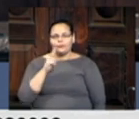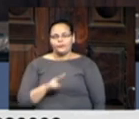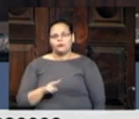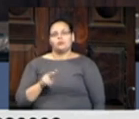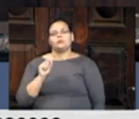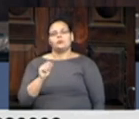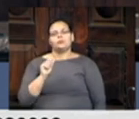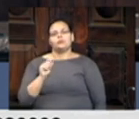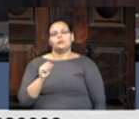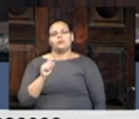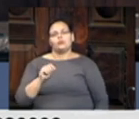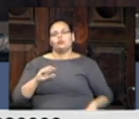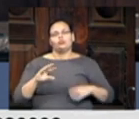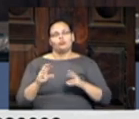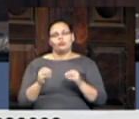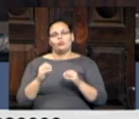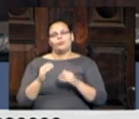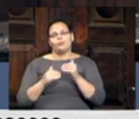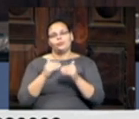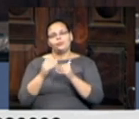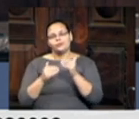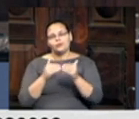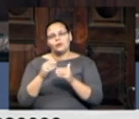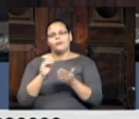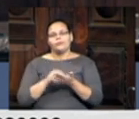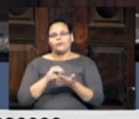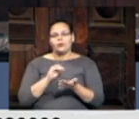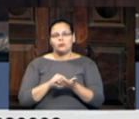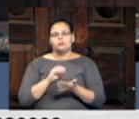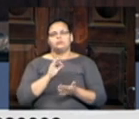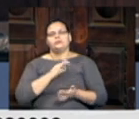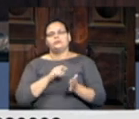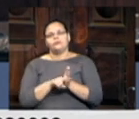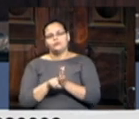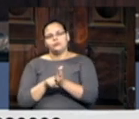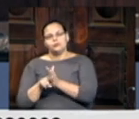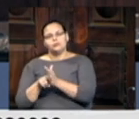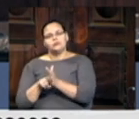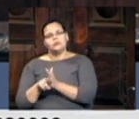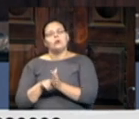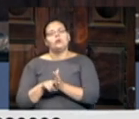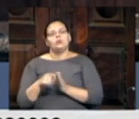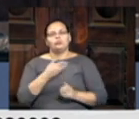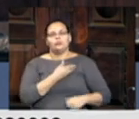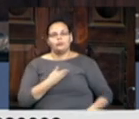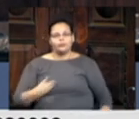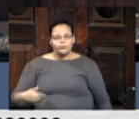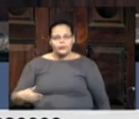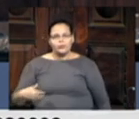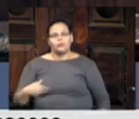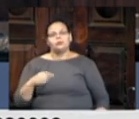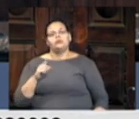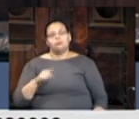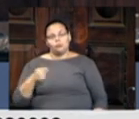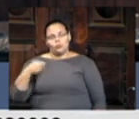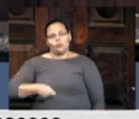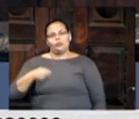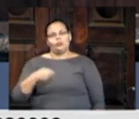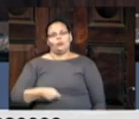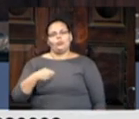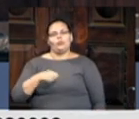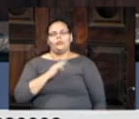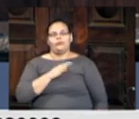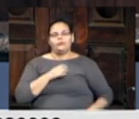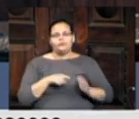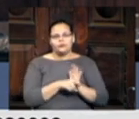que todo o processo da falta de fiscalização do candidato do governo e o rigor da